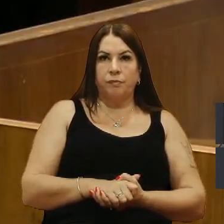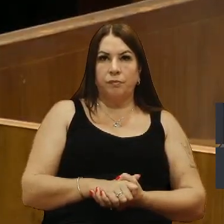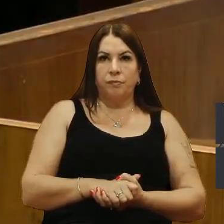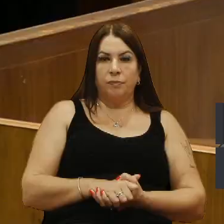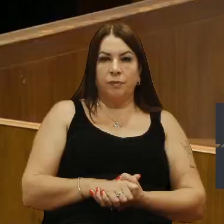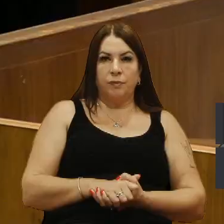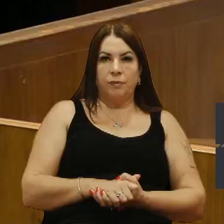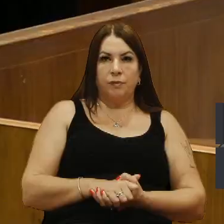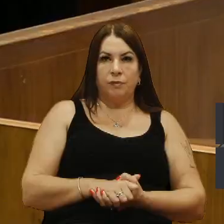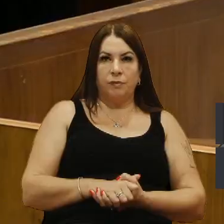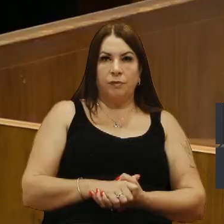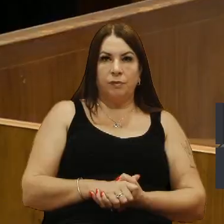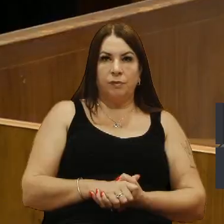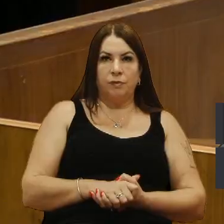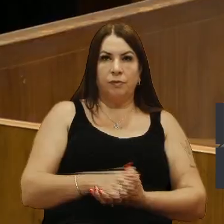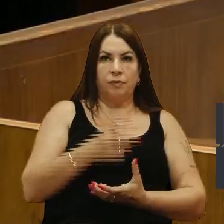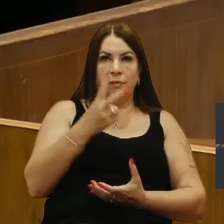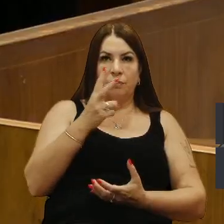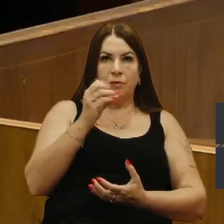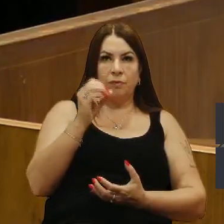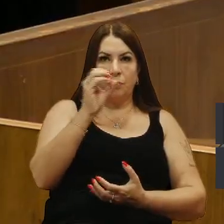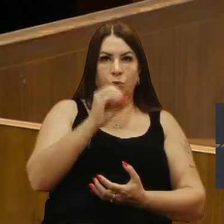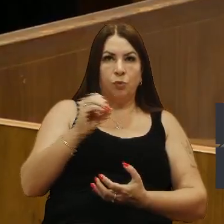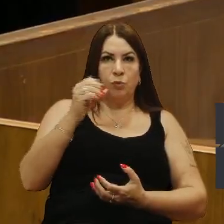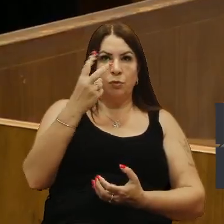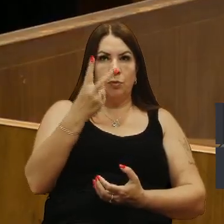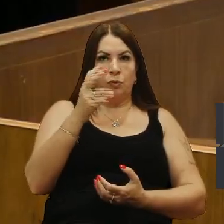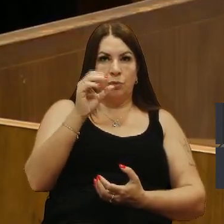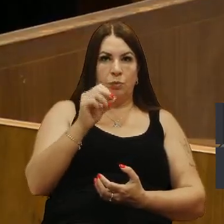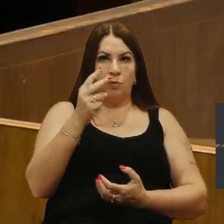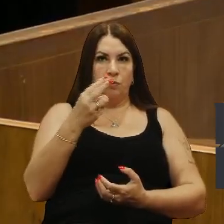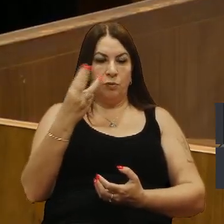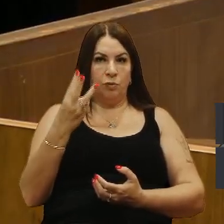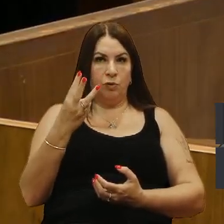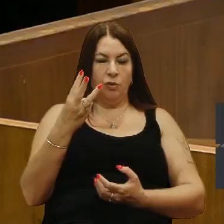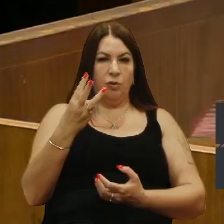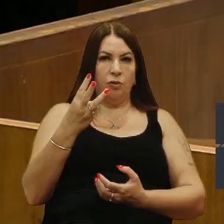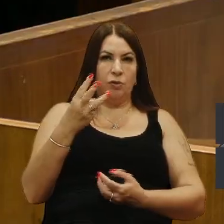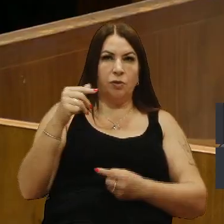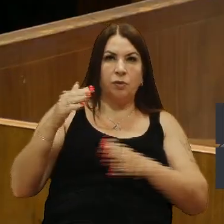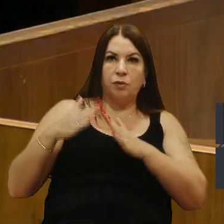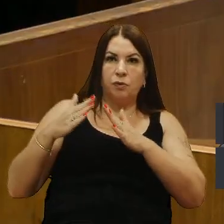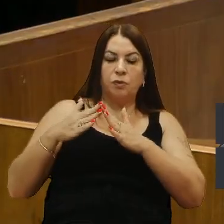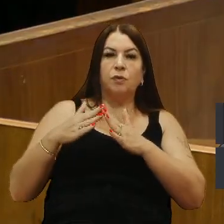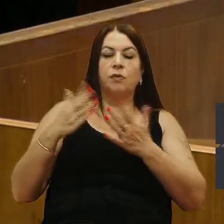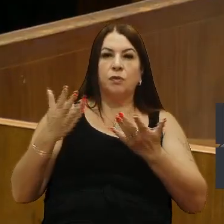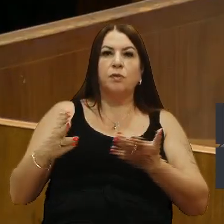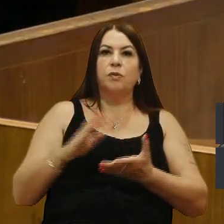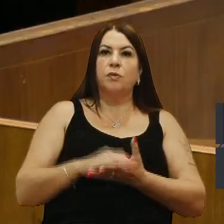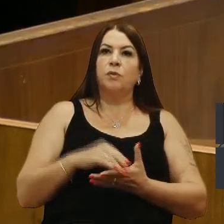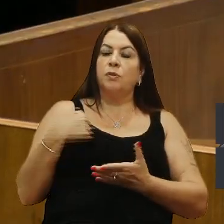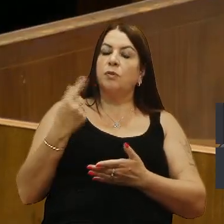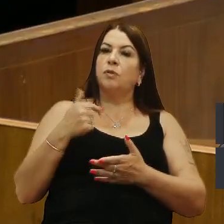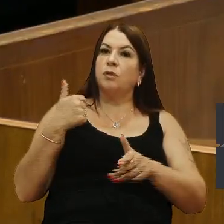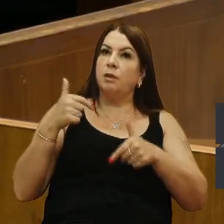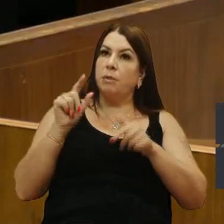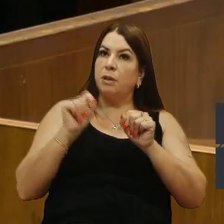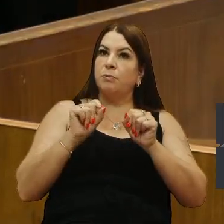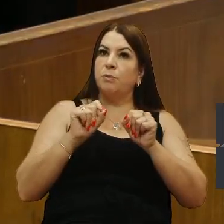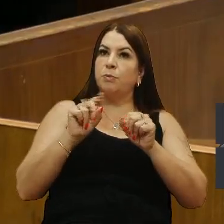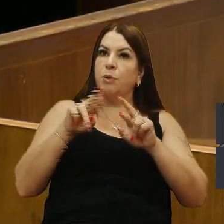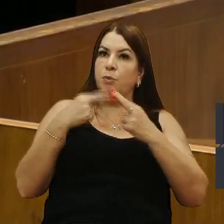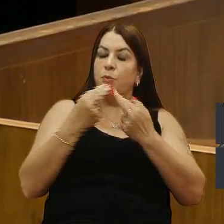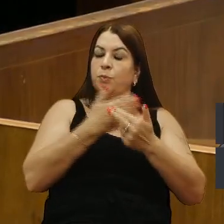eu ver, em 20 de outubro de 2023, nessa casa, onde nós trabalhamos uma